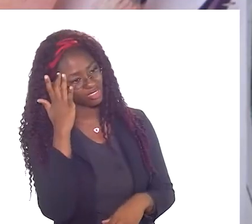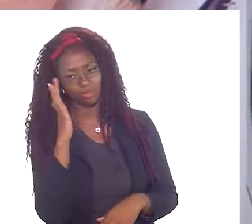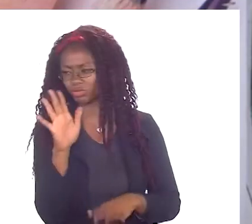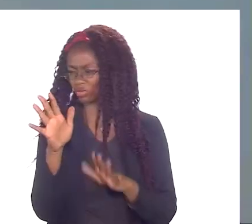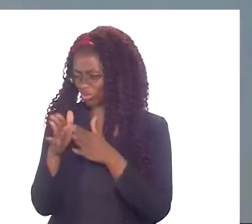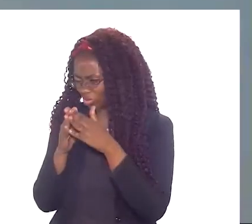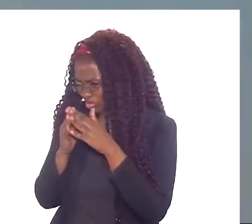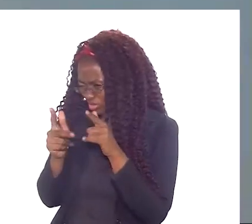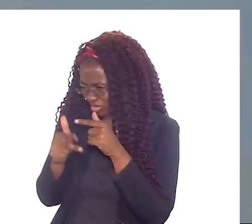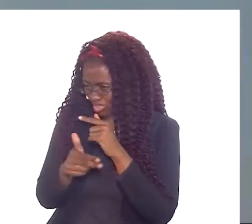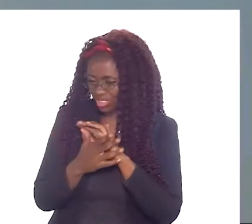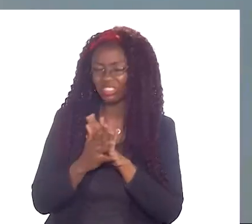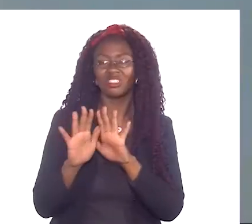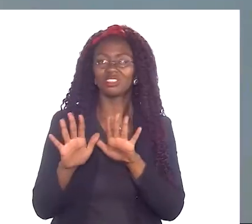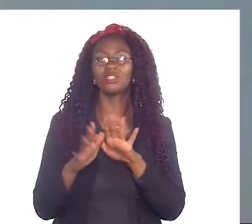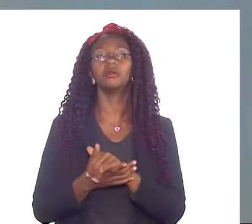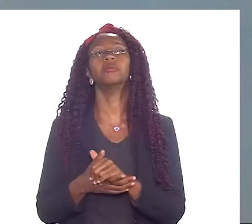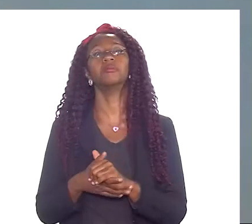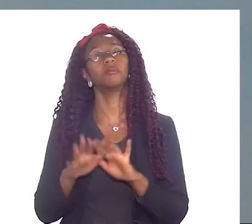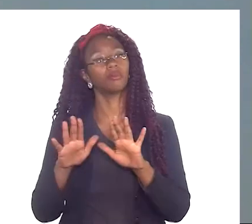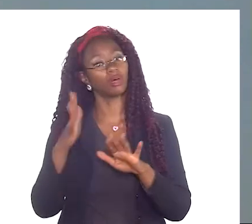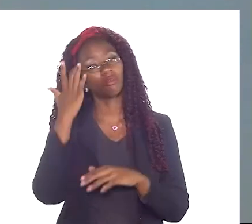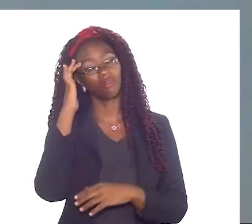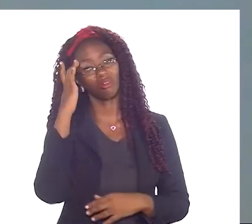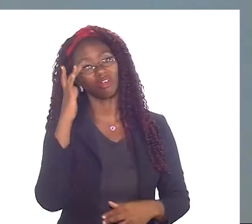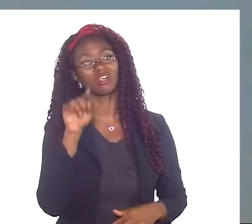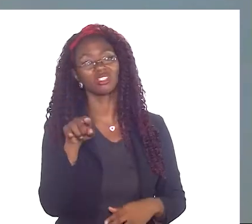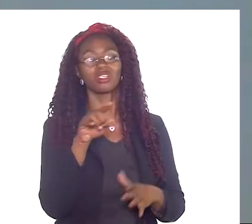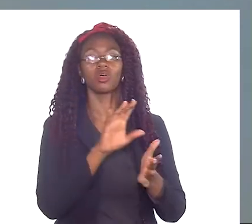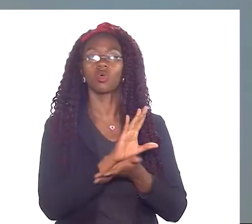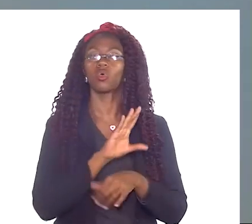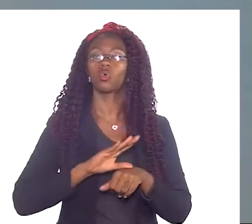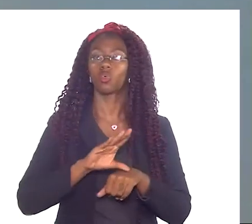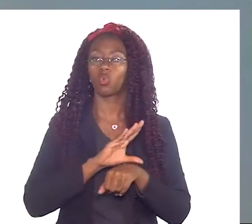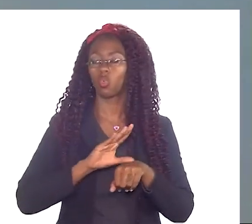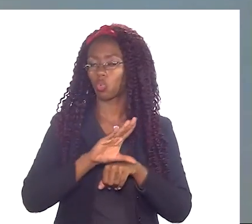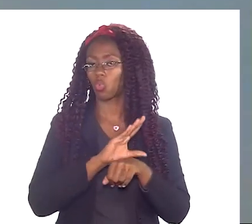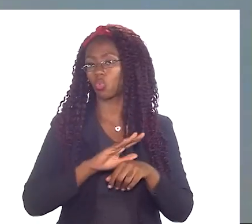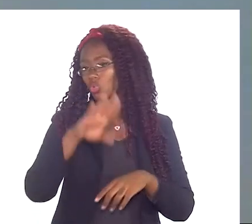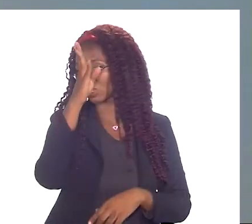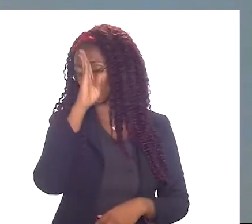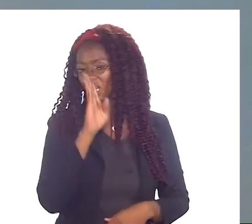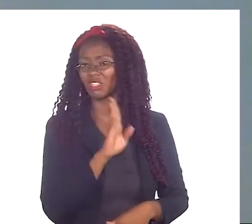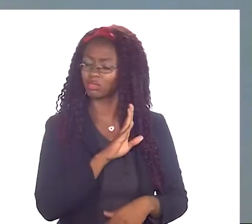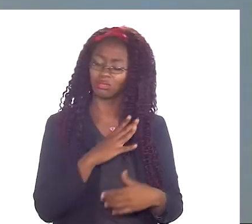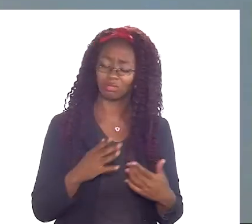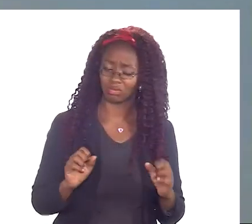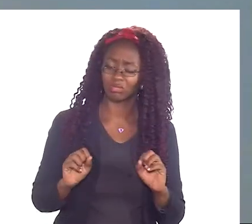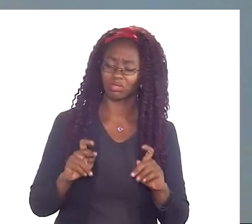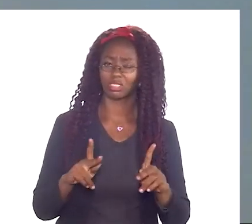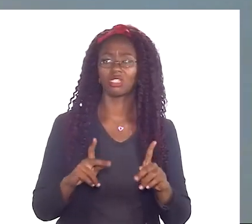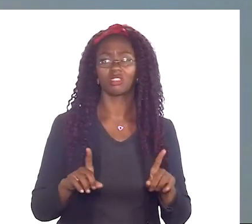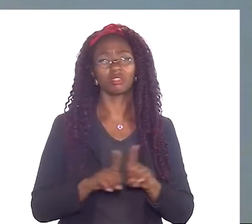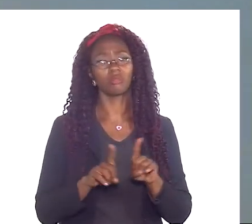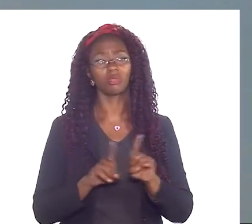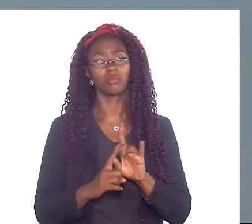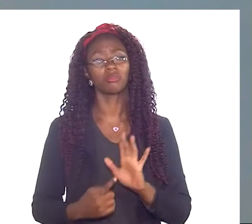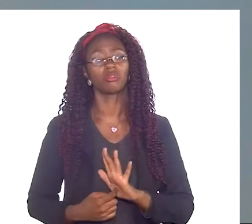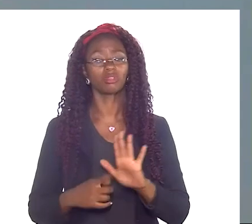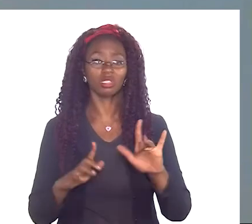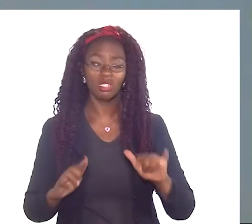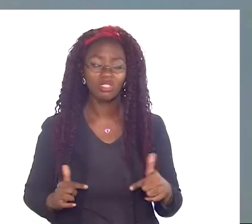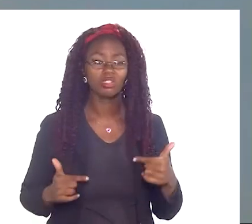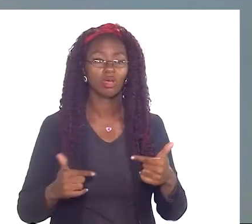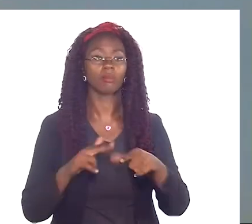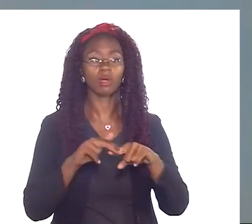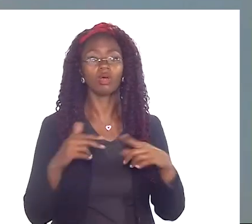acho, só me permite, claro, eu acho que essa questão do curso gratuito, enfim, mostra também a atitude